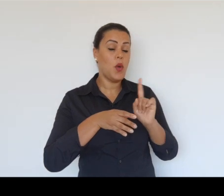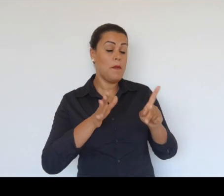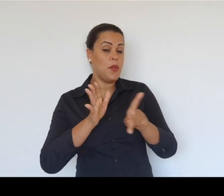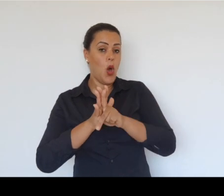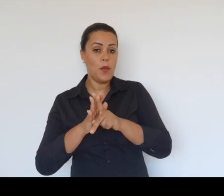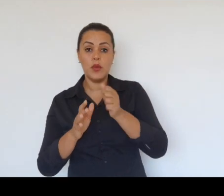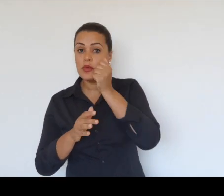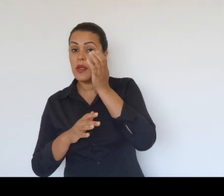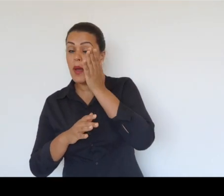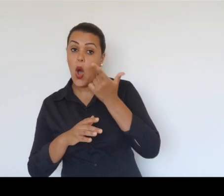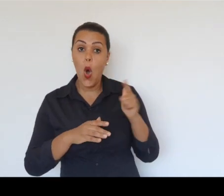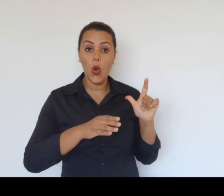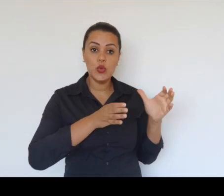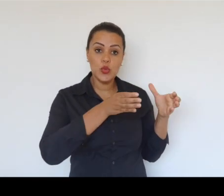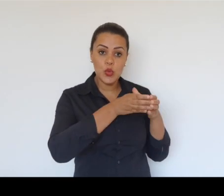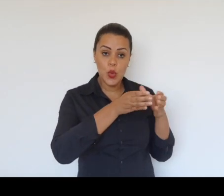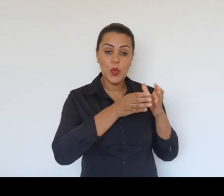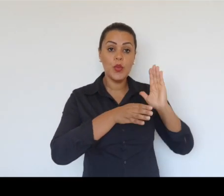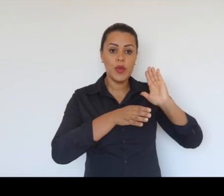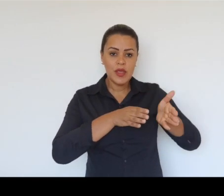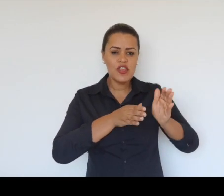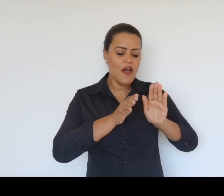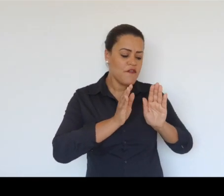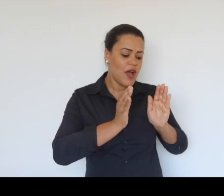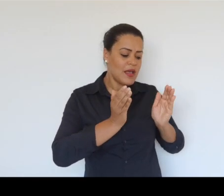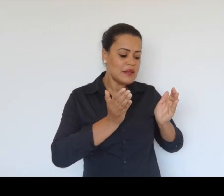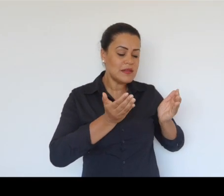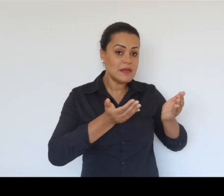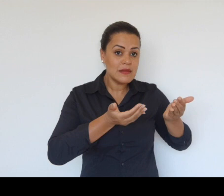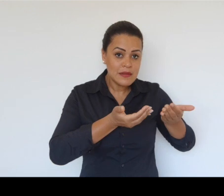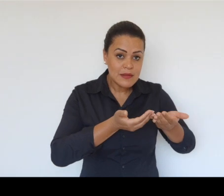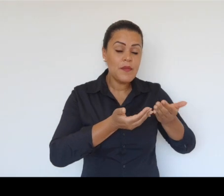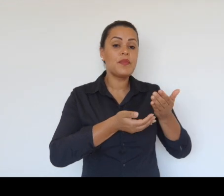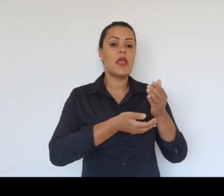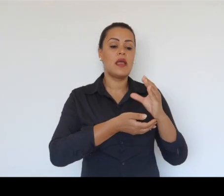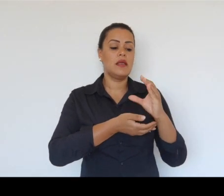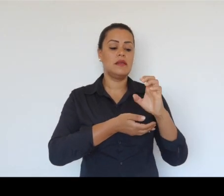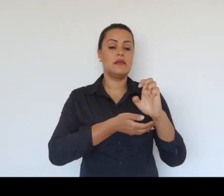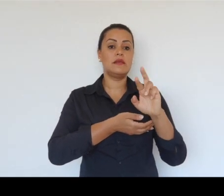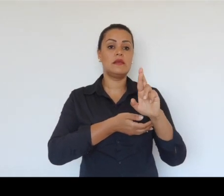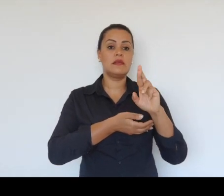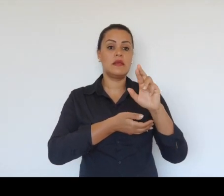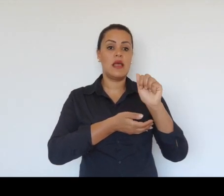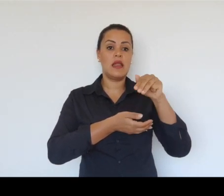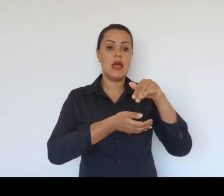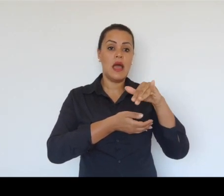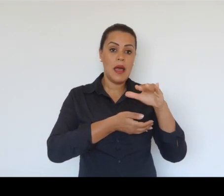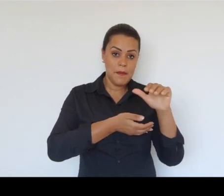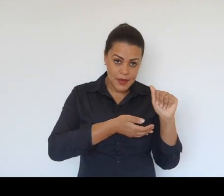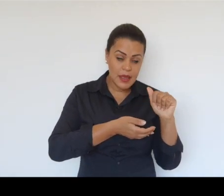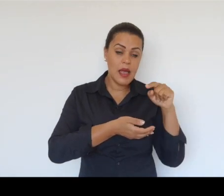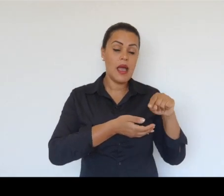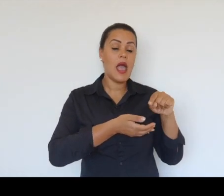sambaqui, mas é uma população, um grupo que já produz vasilhames em cerâmica. São 2 sítios que tem cerâmica desse grupo, que é